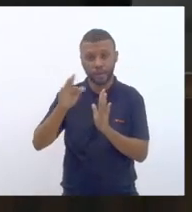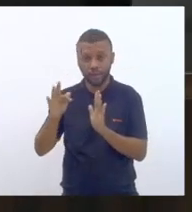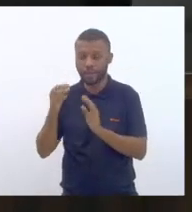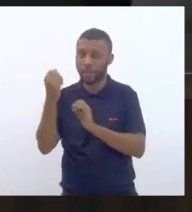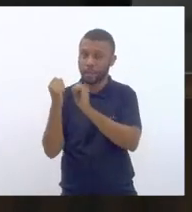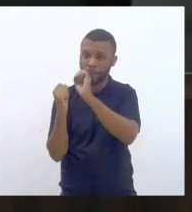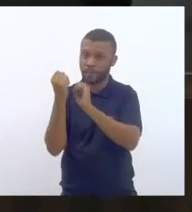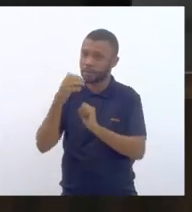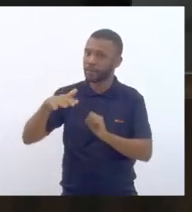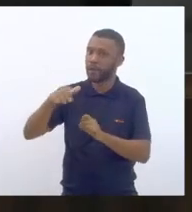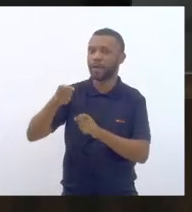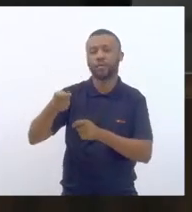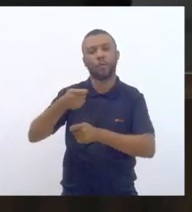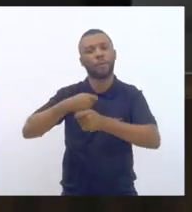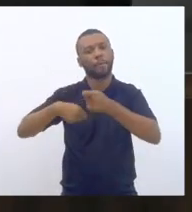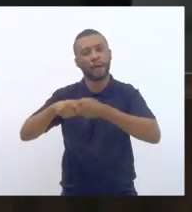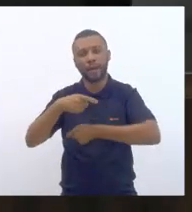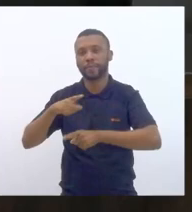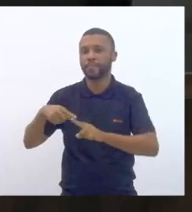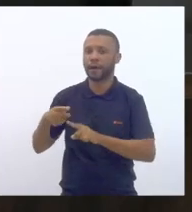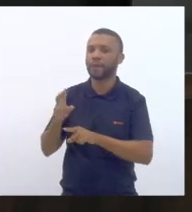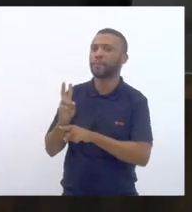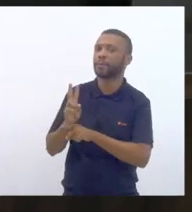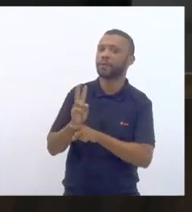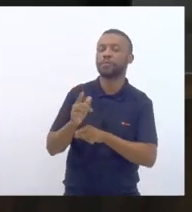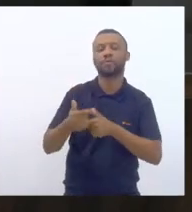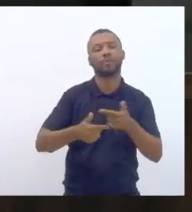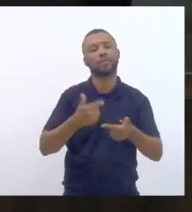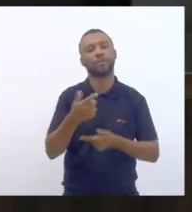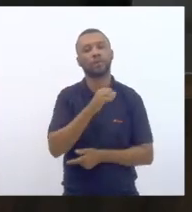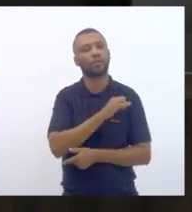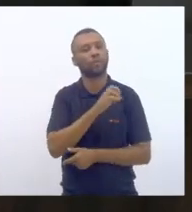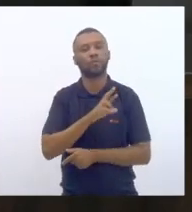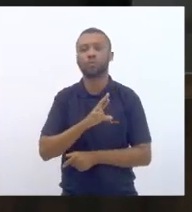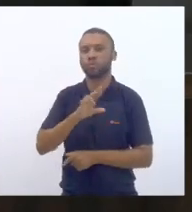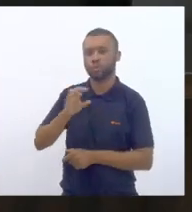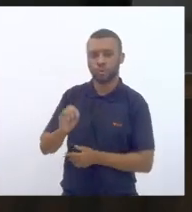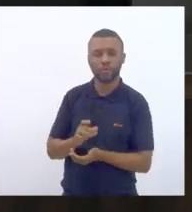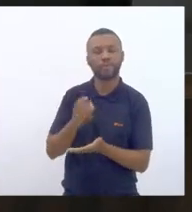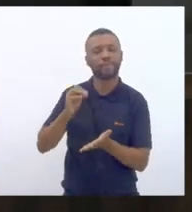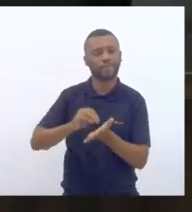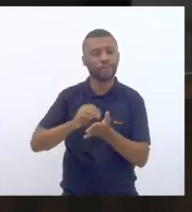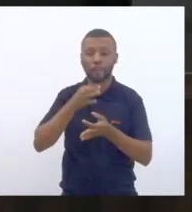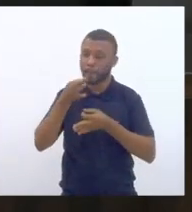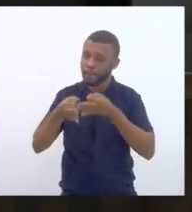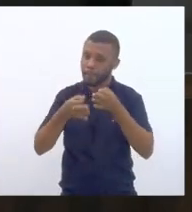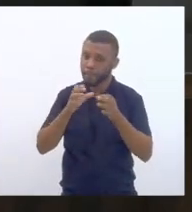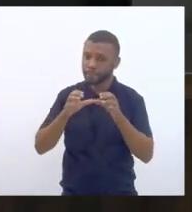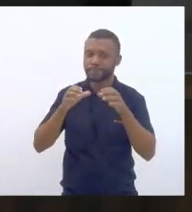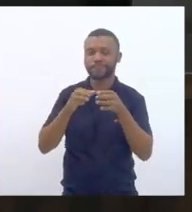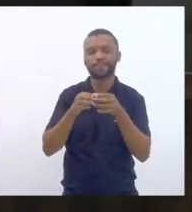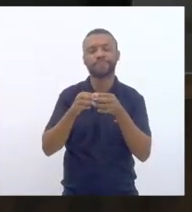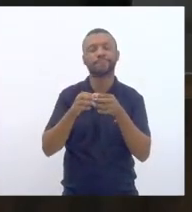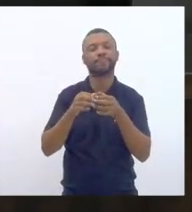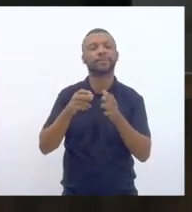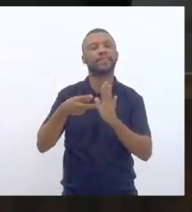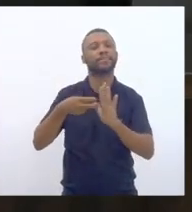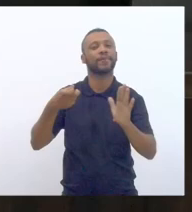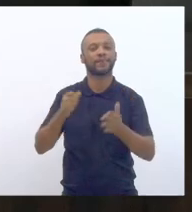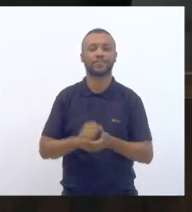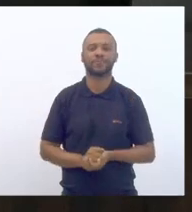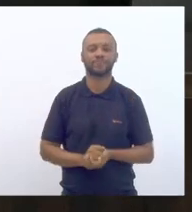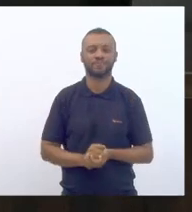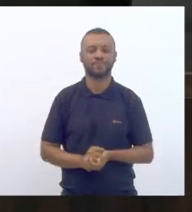setor de comércio e prestação de serviço no âmbito do Estado do Rio de Janeiro. É, pendendo de parecer da Comissão de Emendas Constitucionais e Vetos. Pela manutenção,